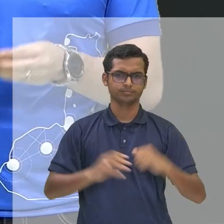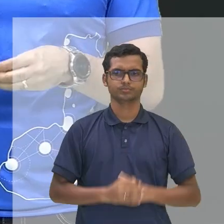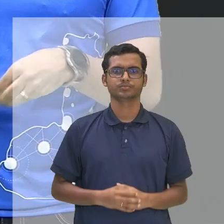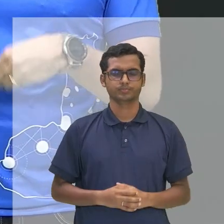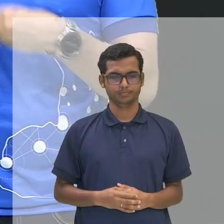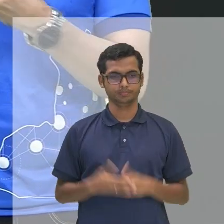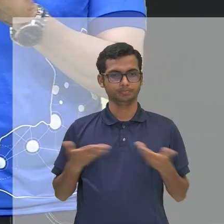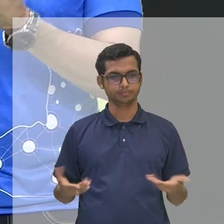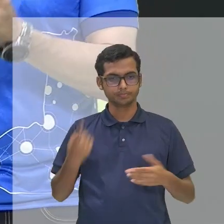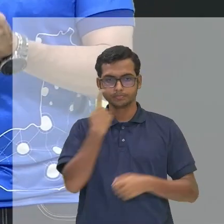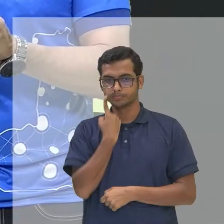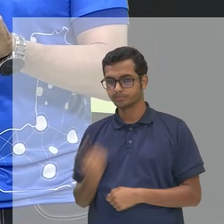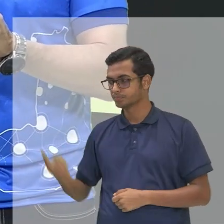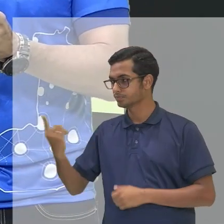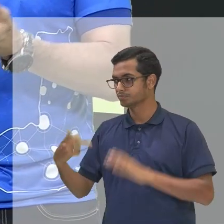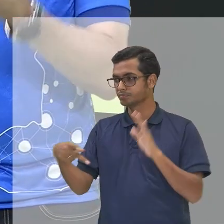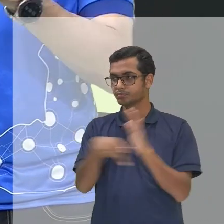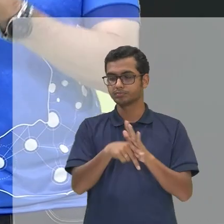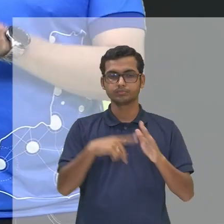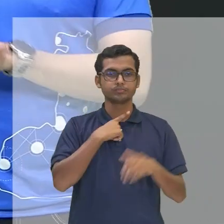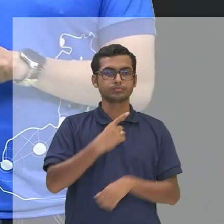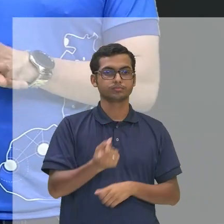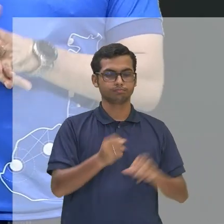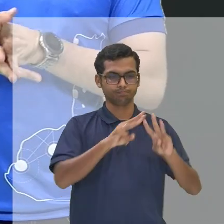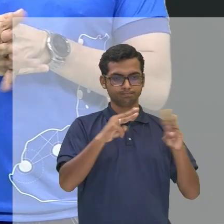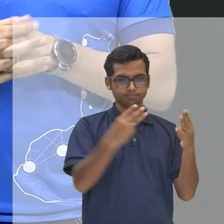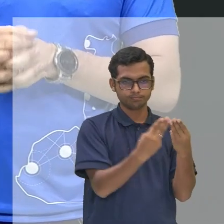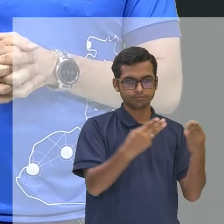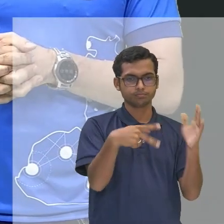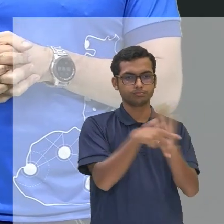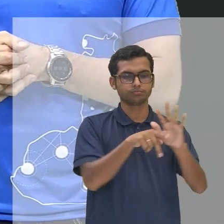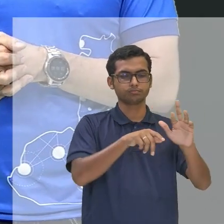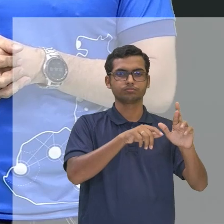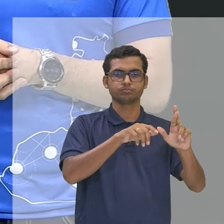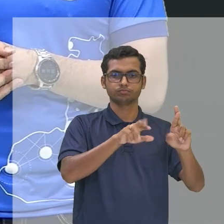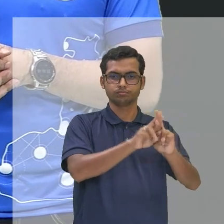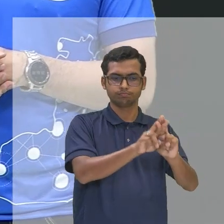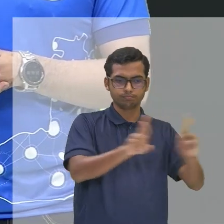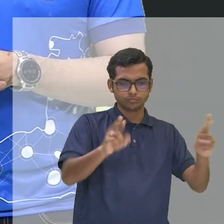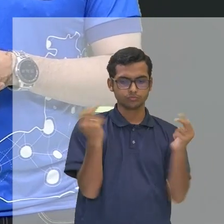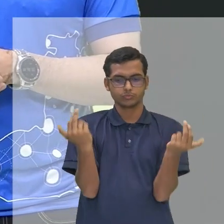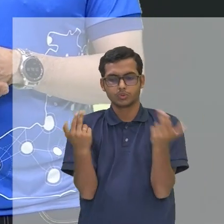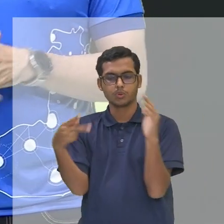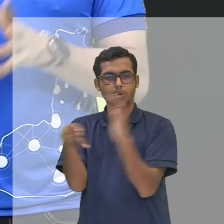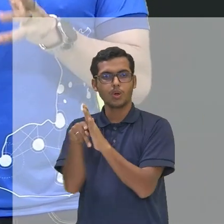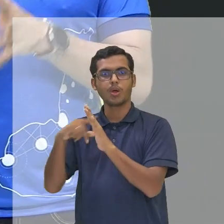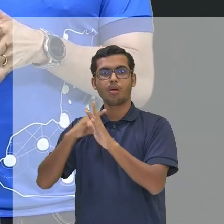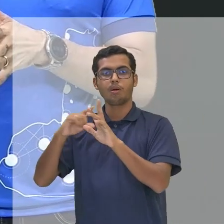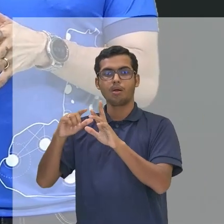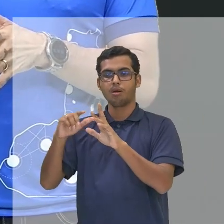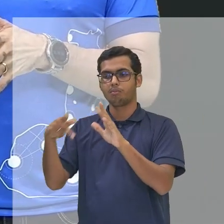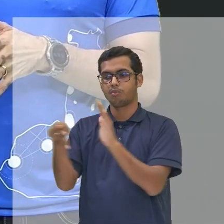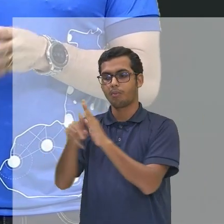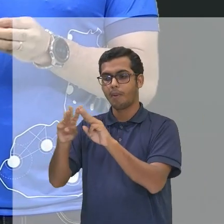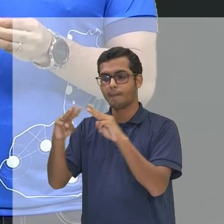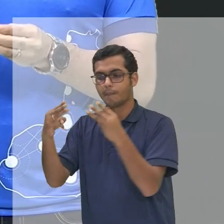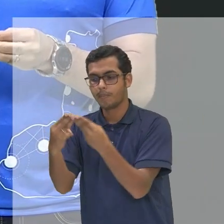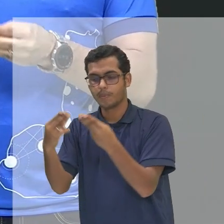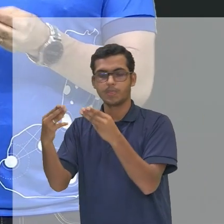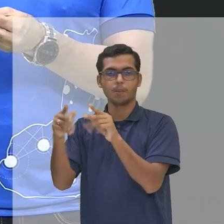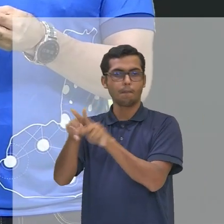igual à massa dos produtos. Então, logo em seguida tem um exemplo para vocês verem, né? Queimar